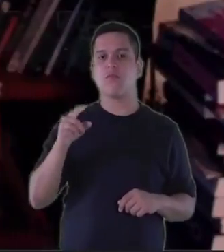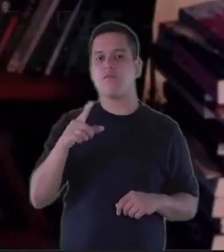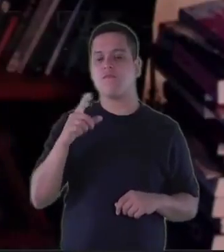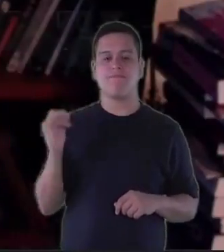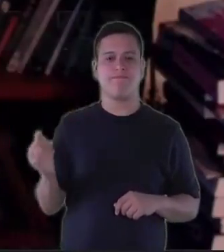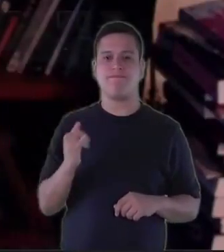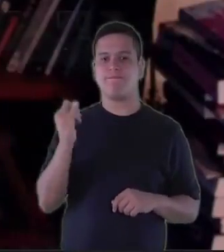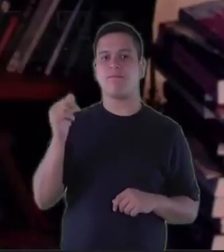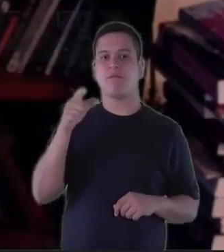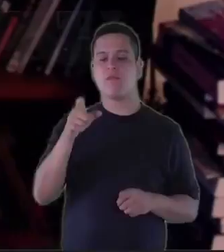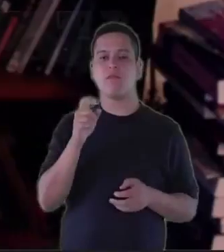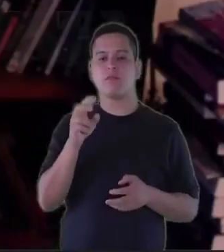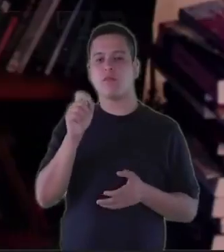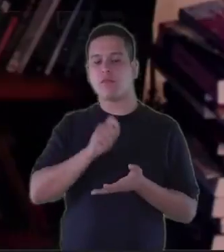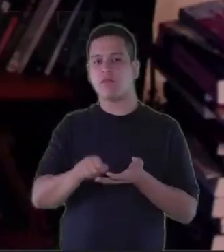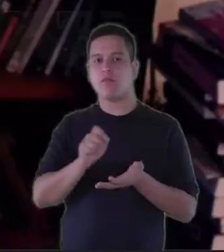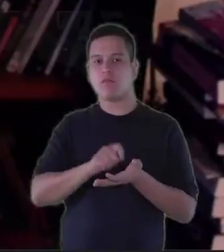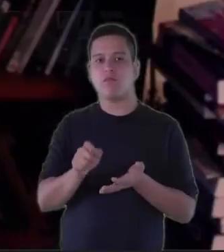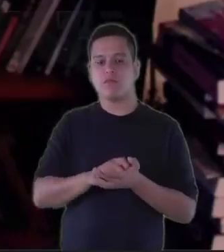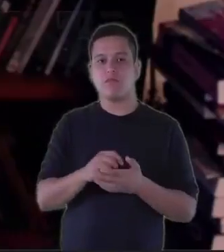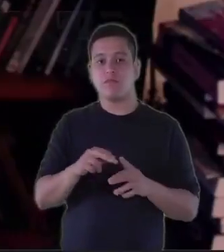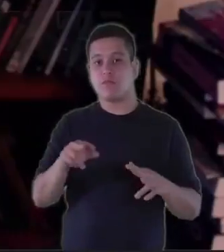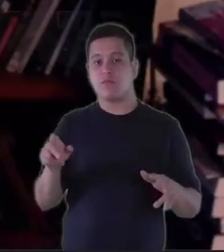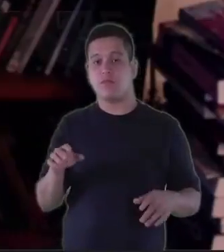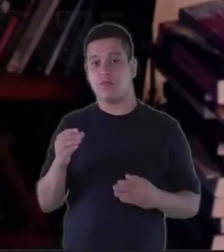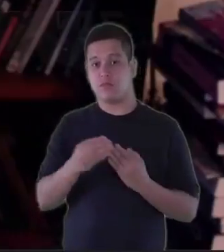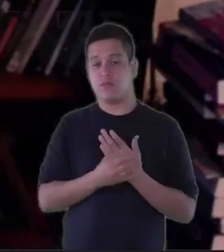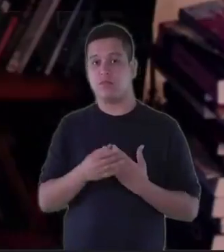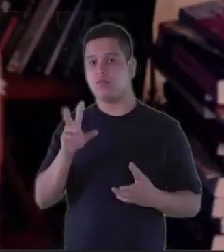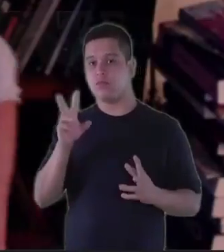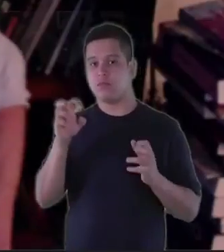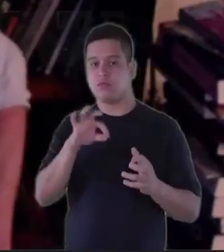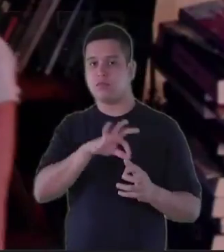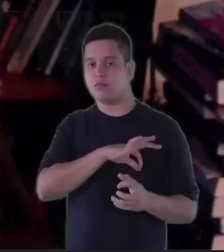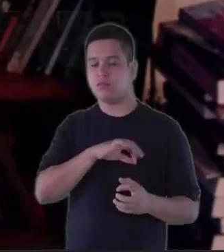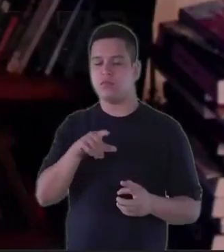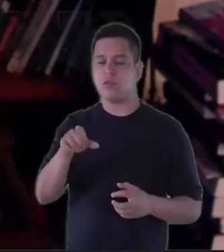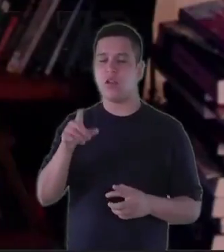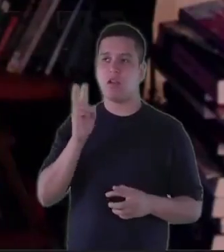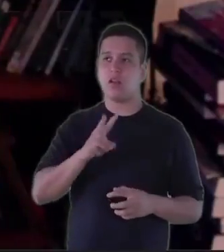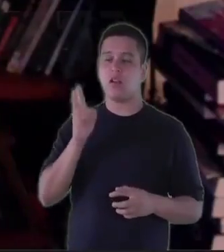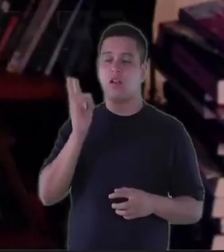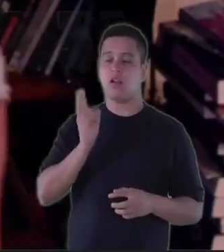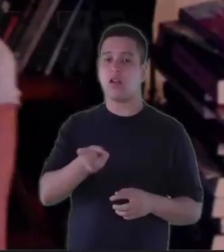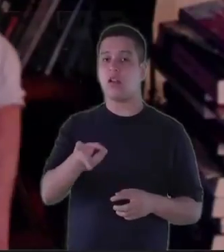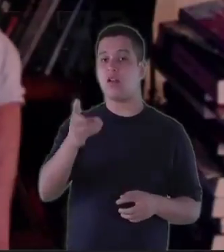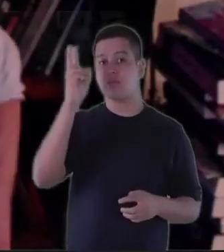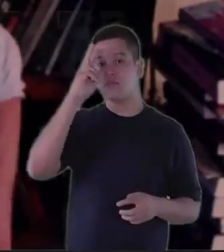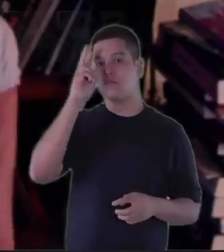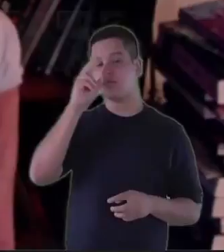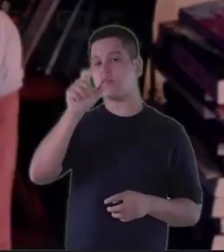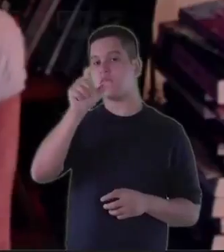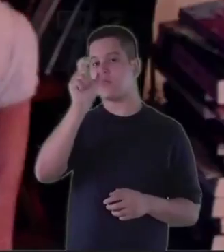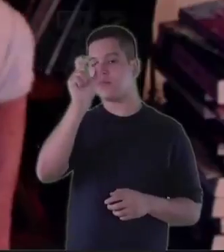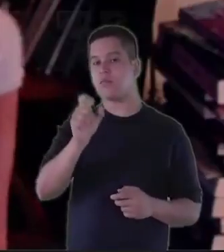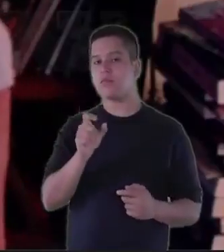autor policial. Sempre foi um homem também tão carinhoso comigo. Eu nunca esqueço que eu estava lançando, acho que não sei que